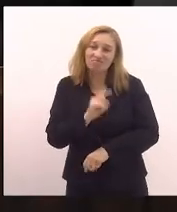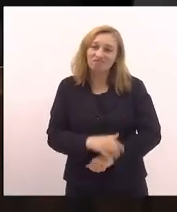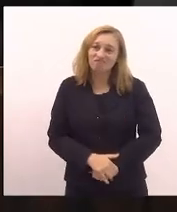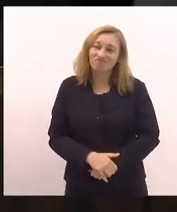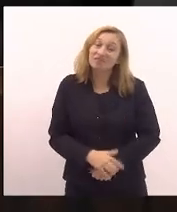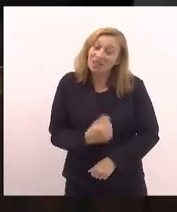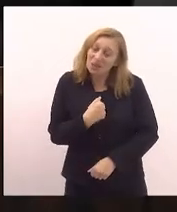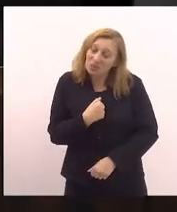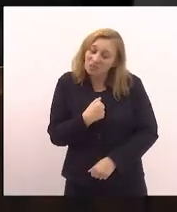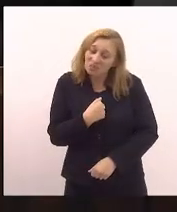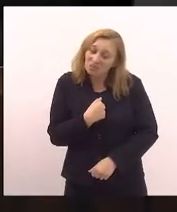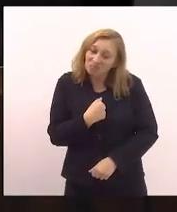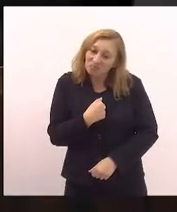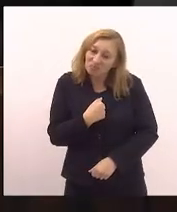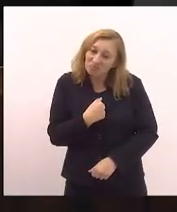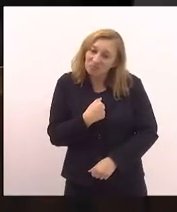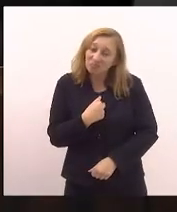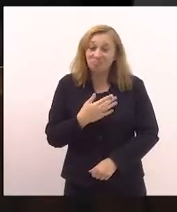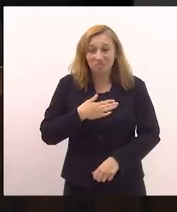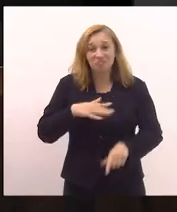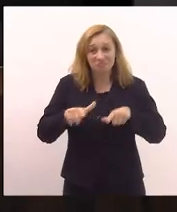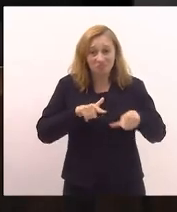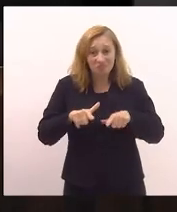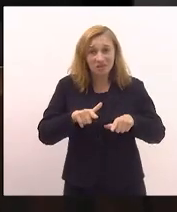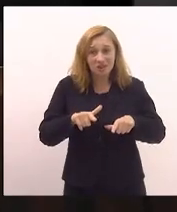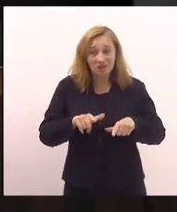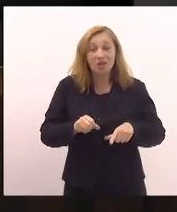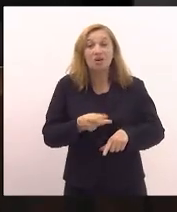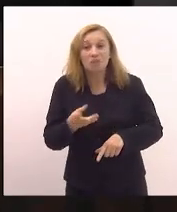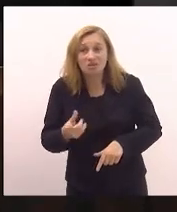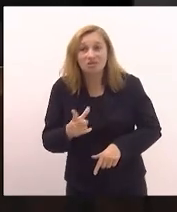E eu, através do meu mandato, enquanto terei,